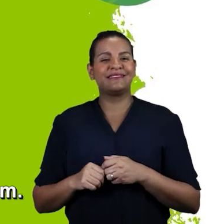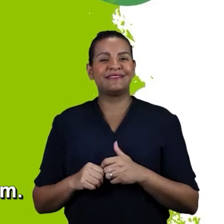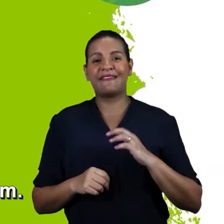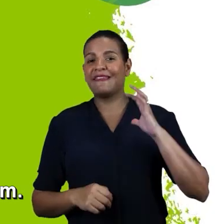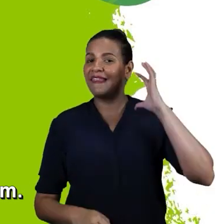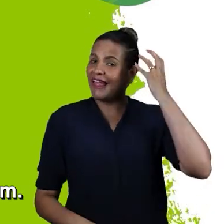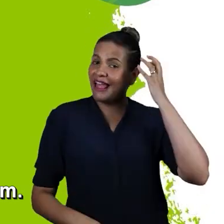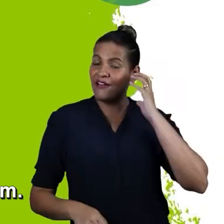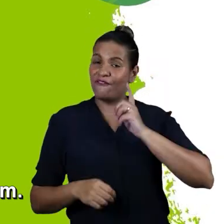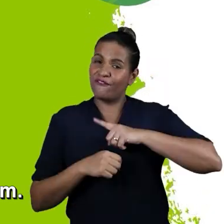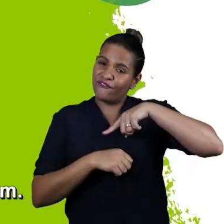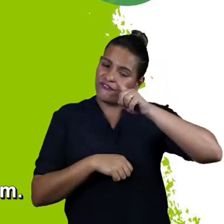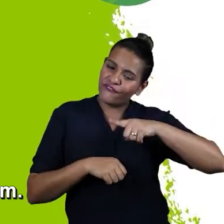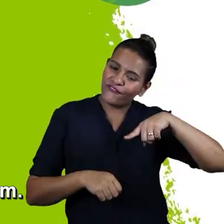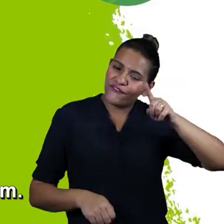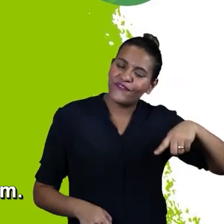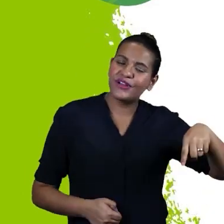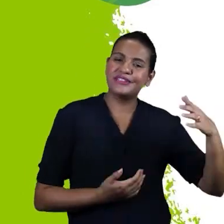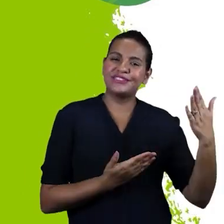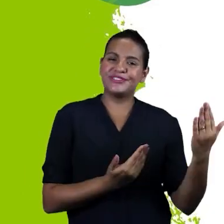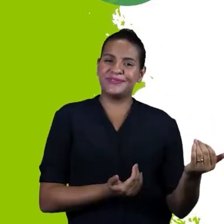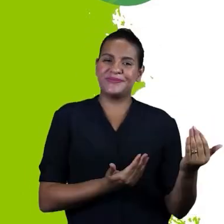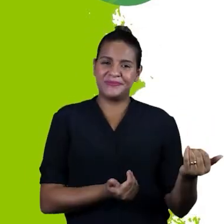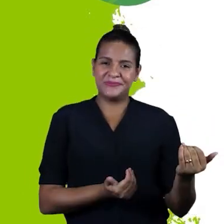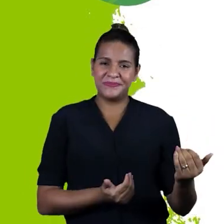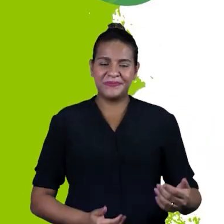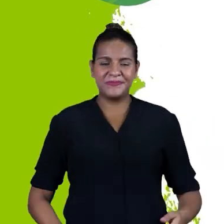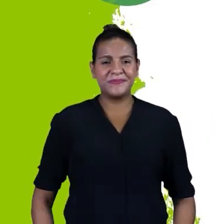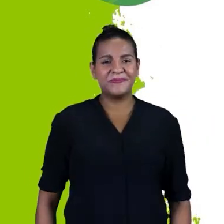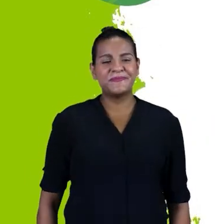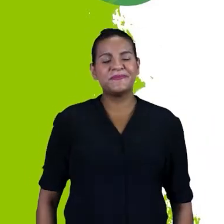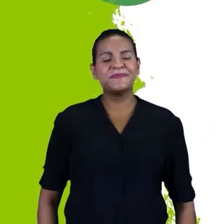agora, Frequência Jovem.